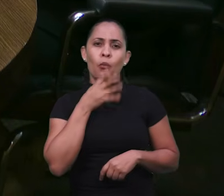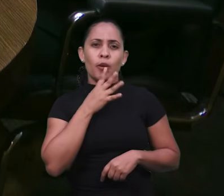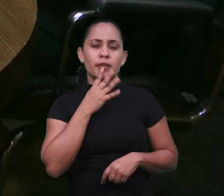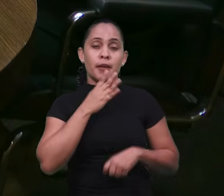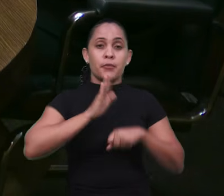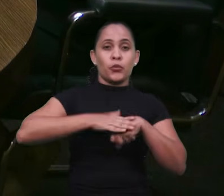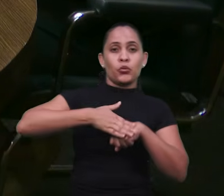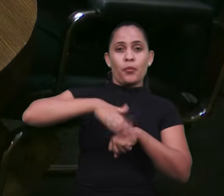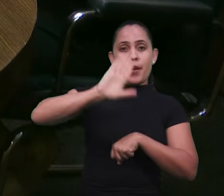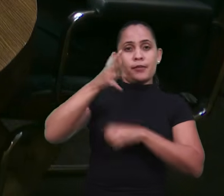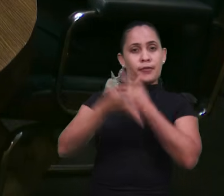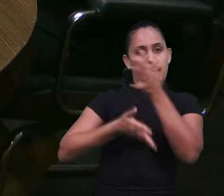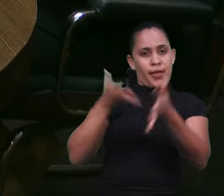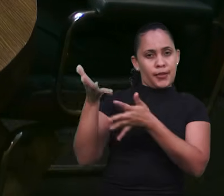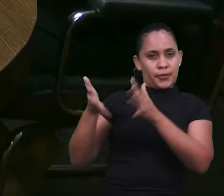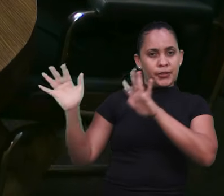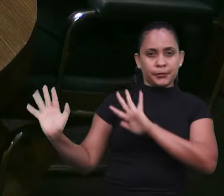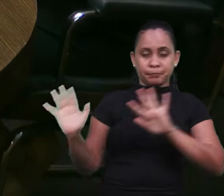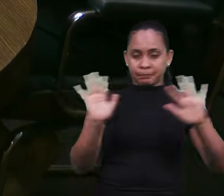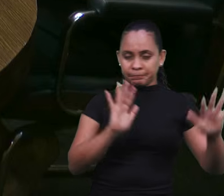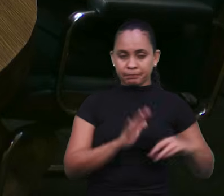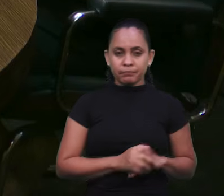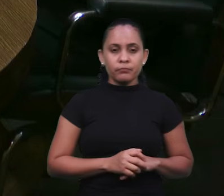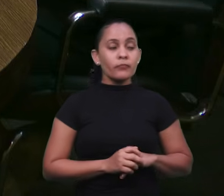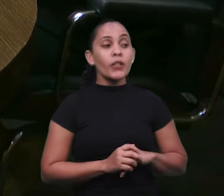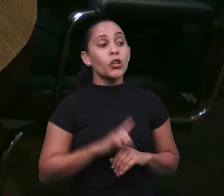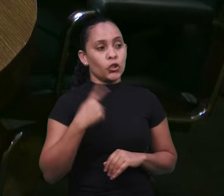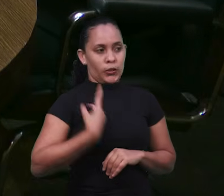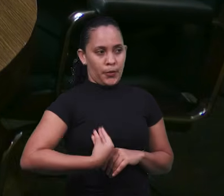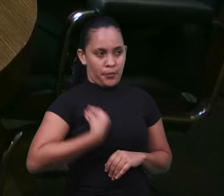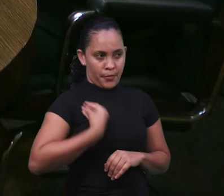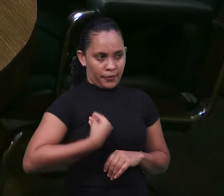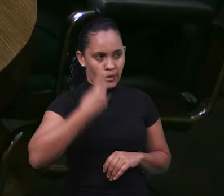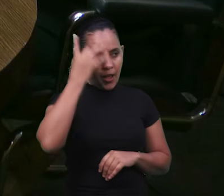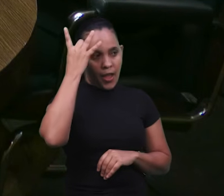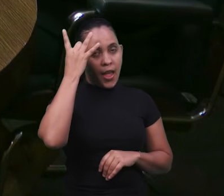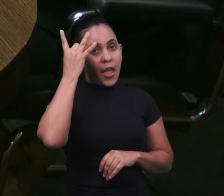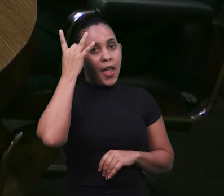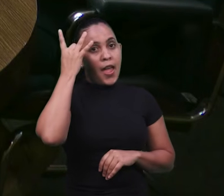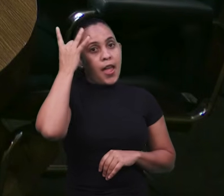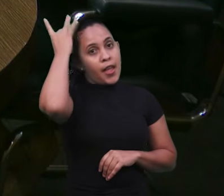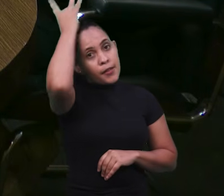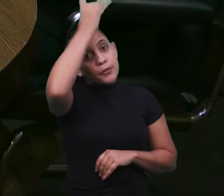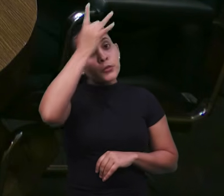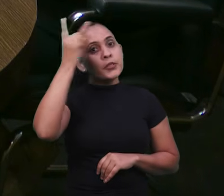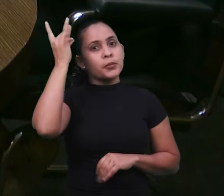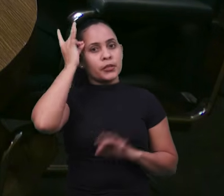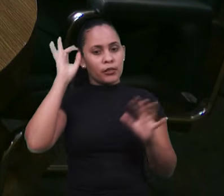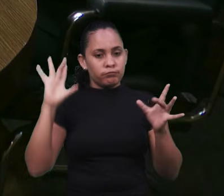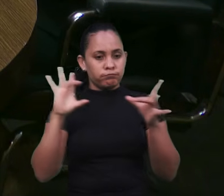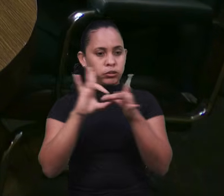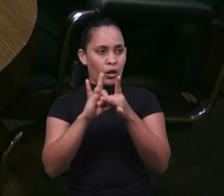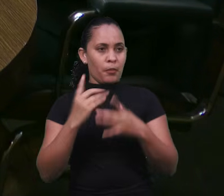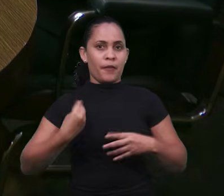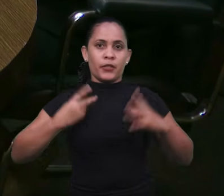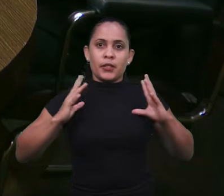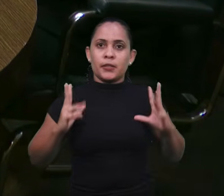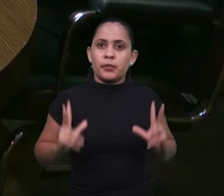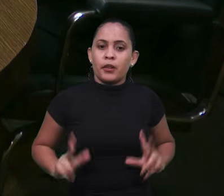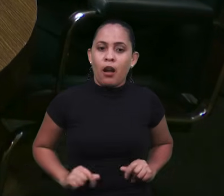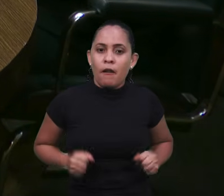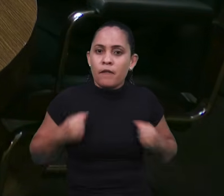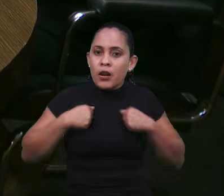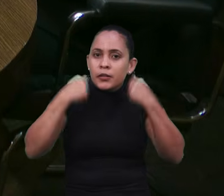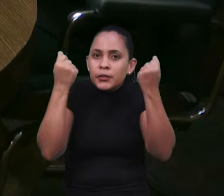mais do que a Libras. Exatamente, até porque o Senhor, quando a gente tem uma vida espiritual, santificada, que a gente vai explicar